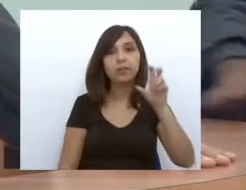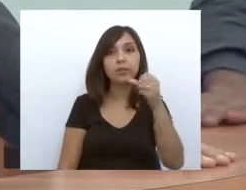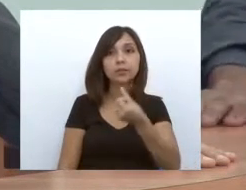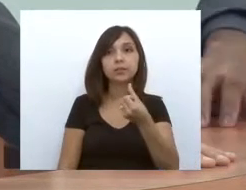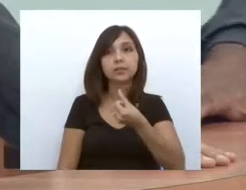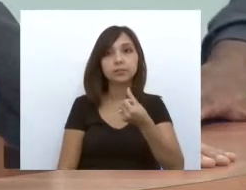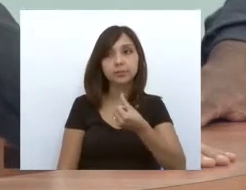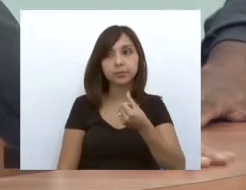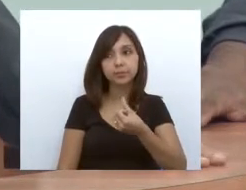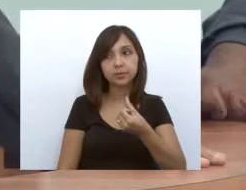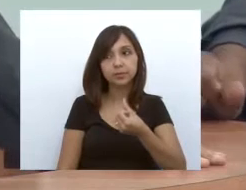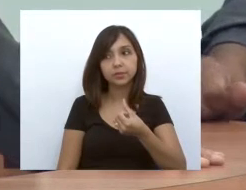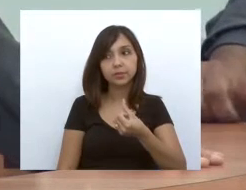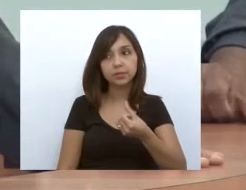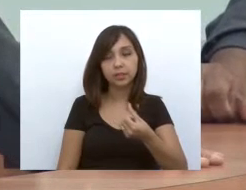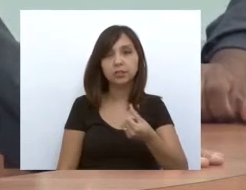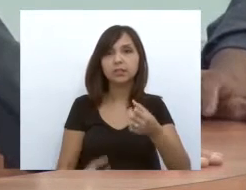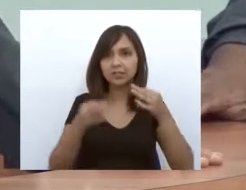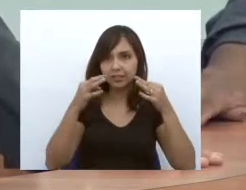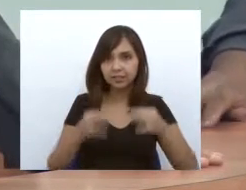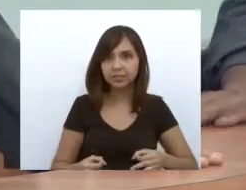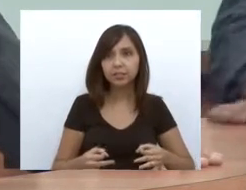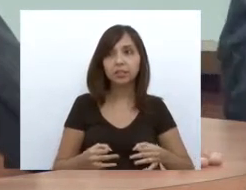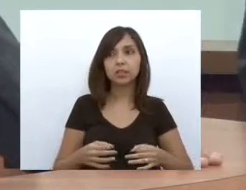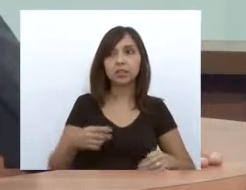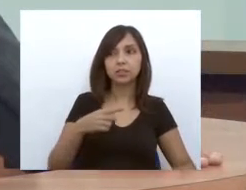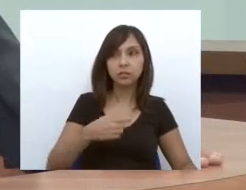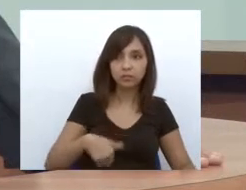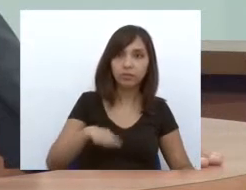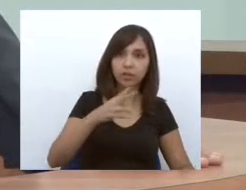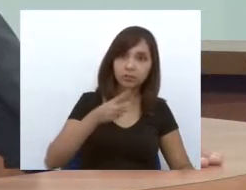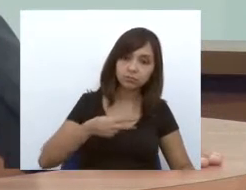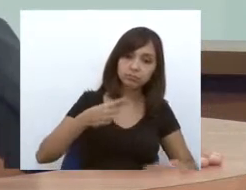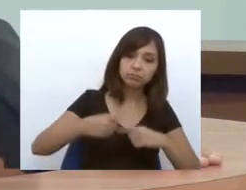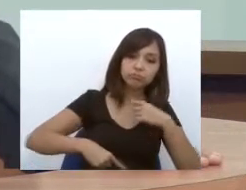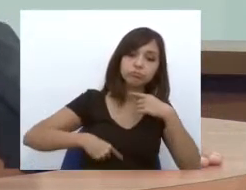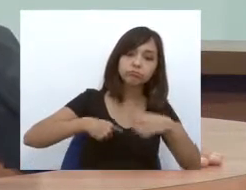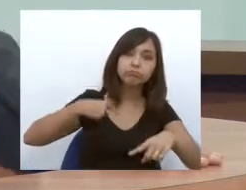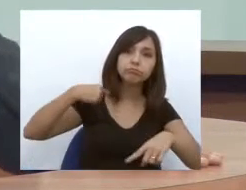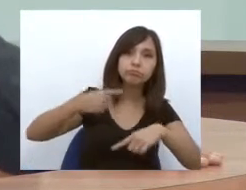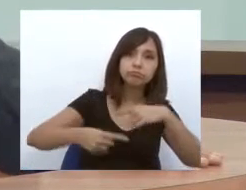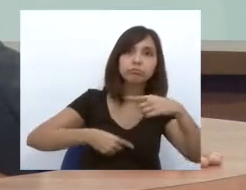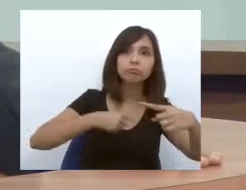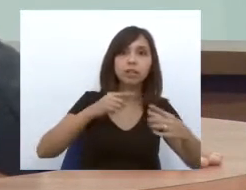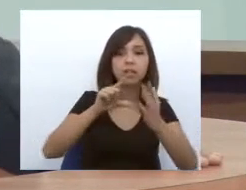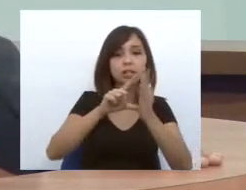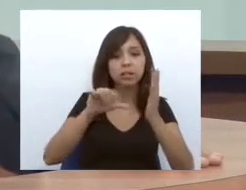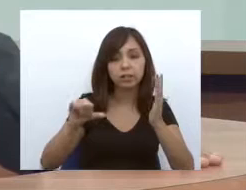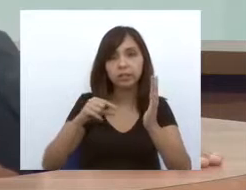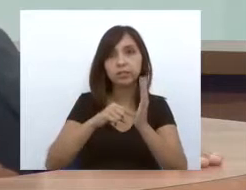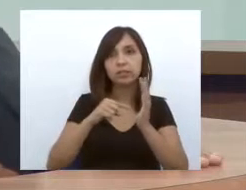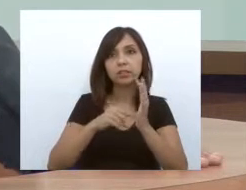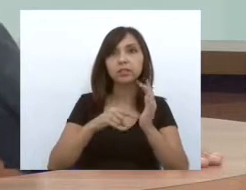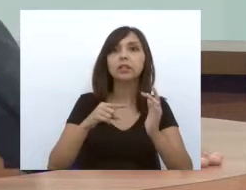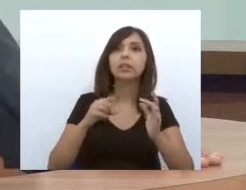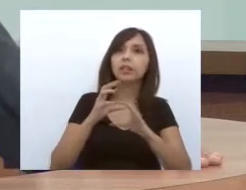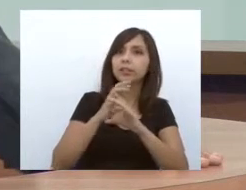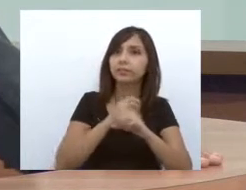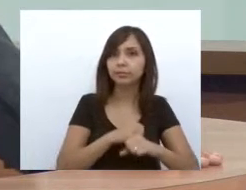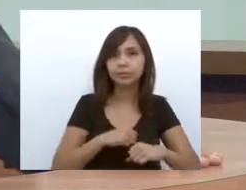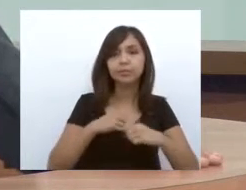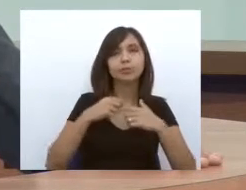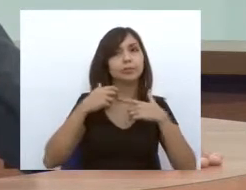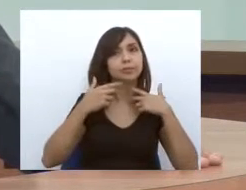sexta. E tenha certeza, senhor presidente, que isso vai se alongar. Vai ter lei orçamentária, tudo mais.